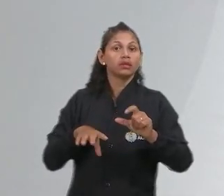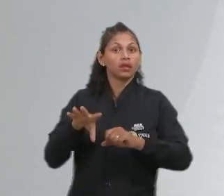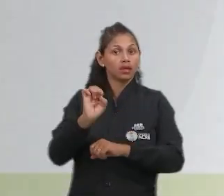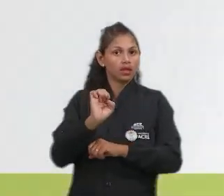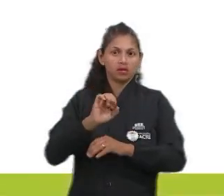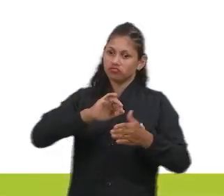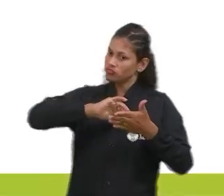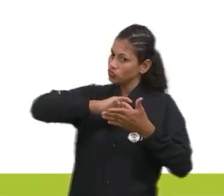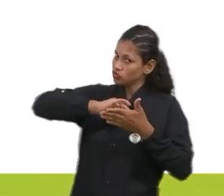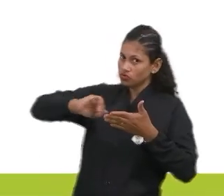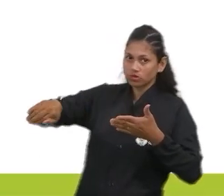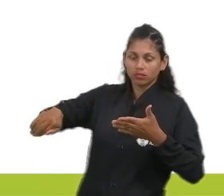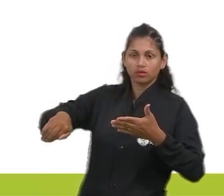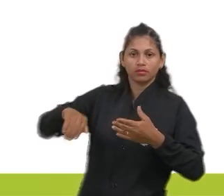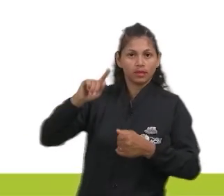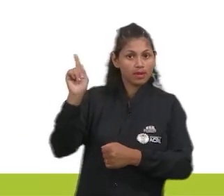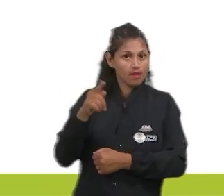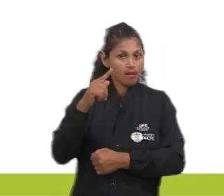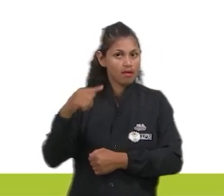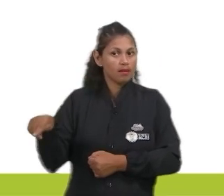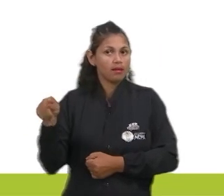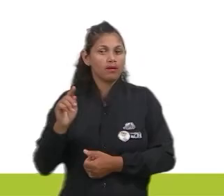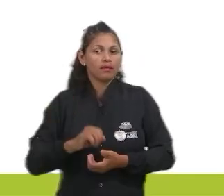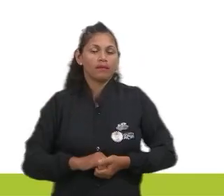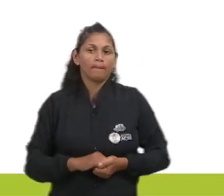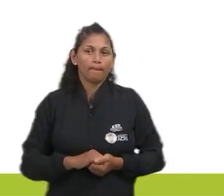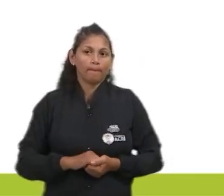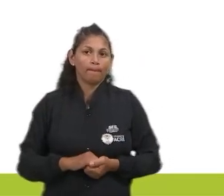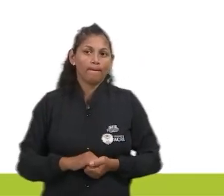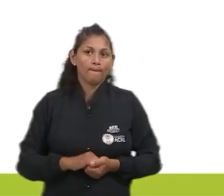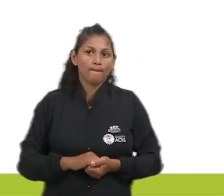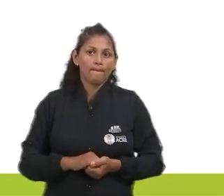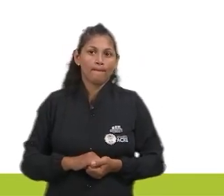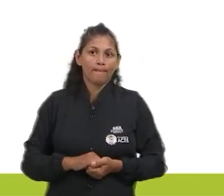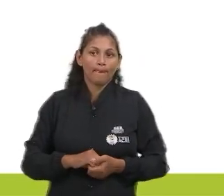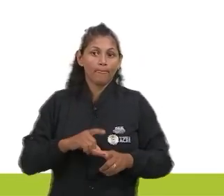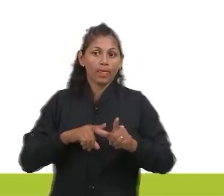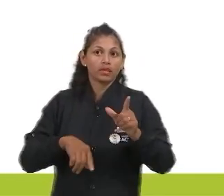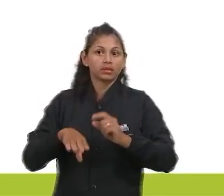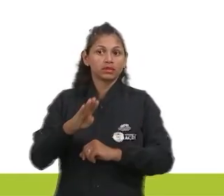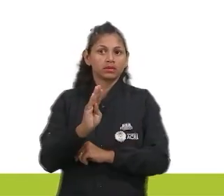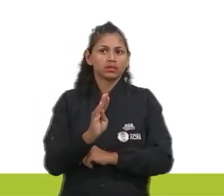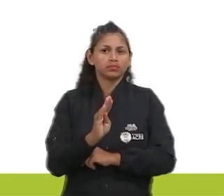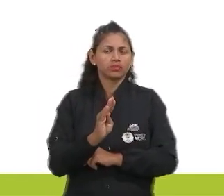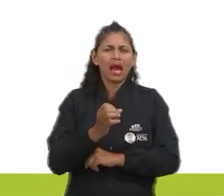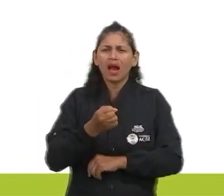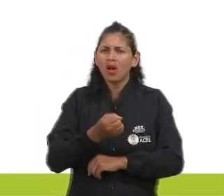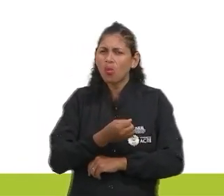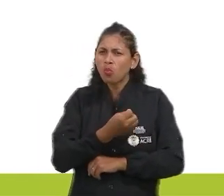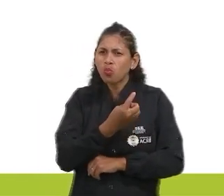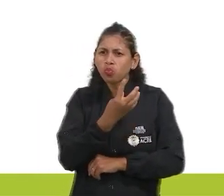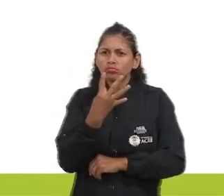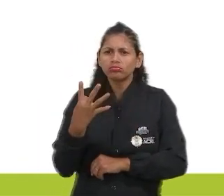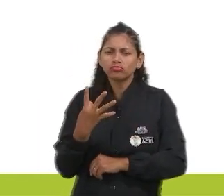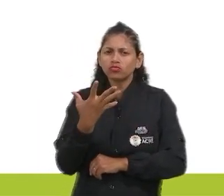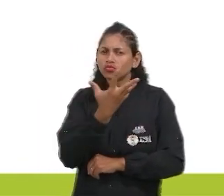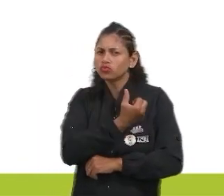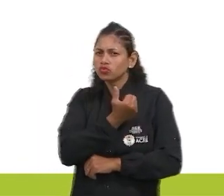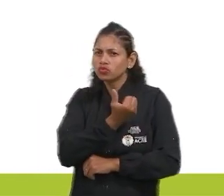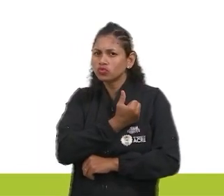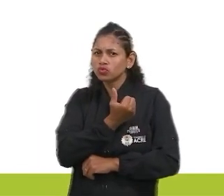desconsiderar. D. Será que é a contagem do número de carbonos? Observando